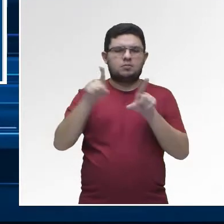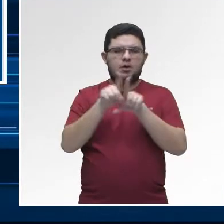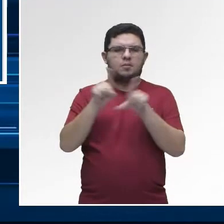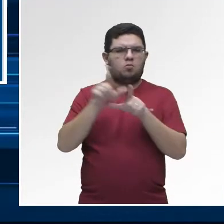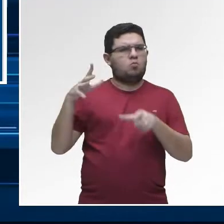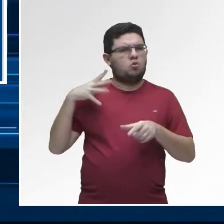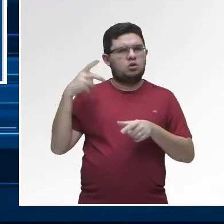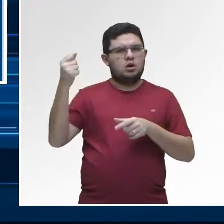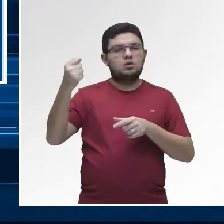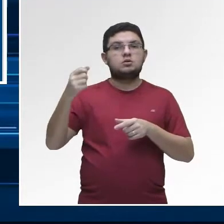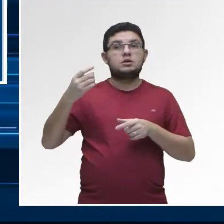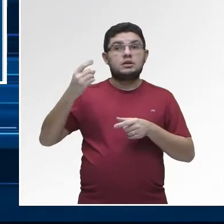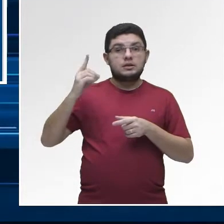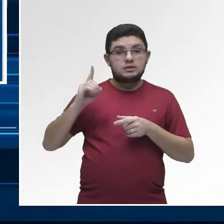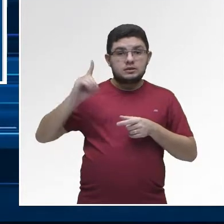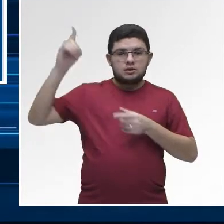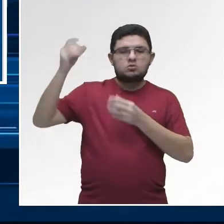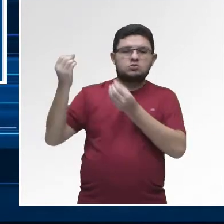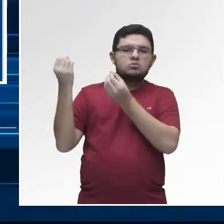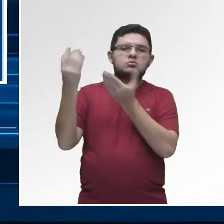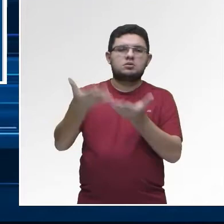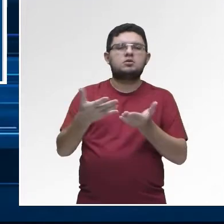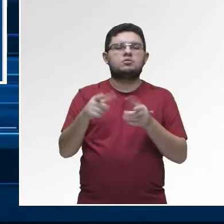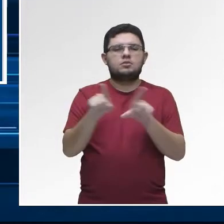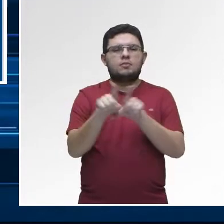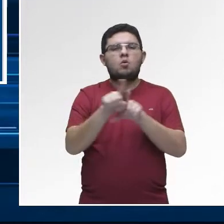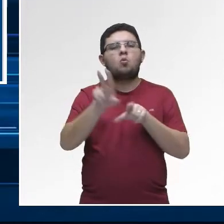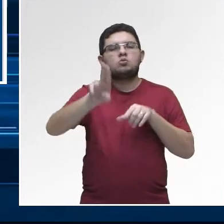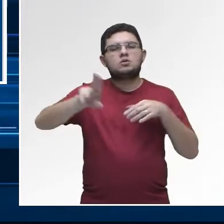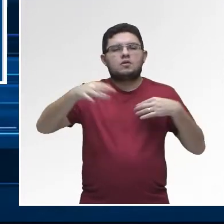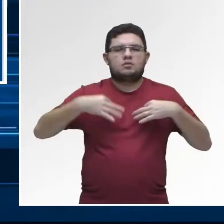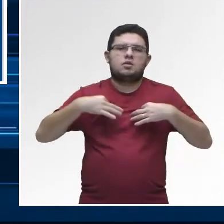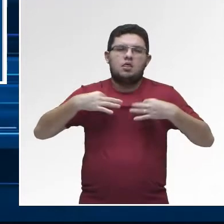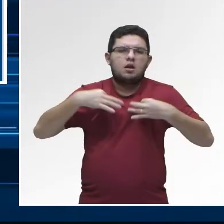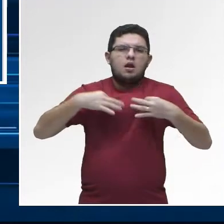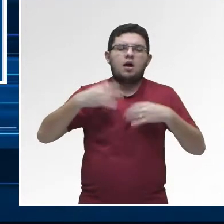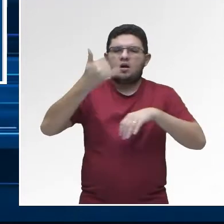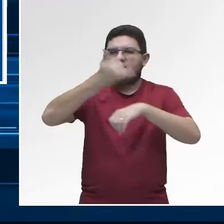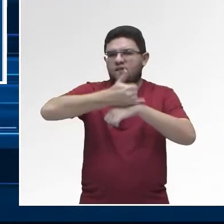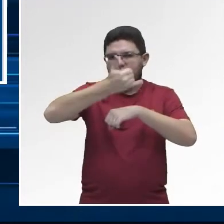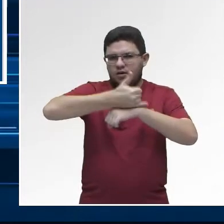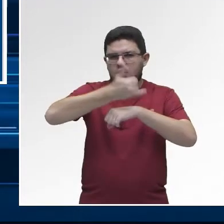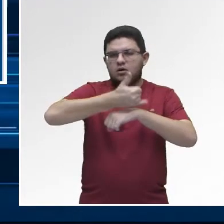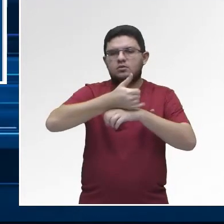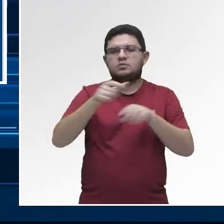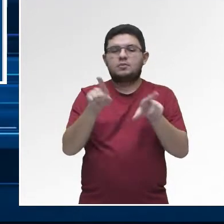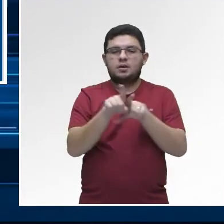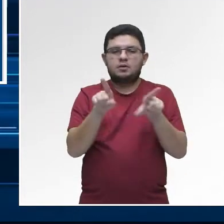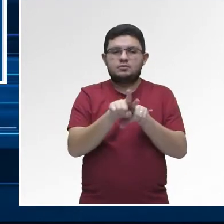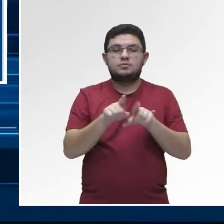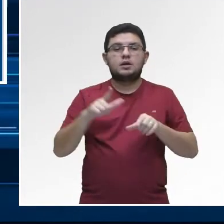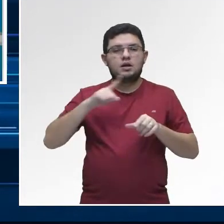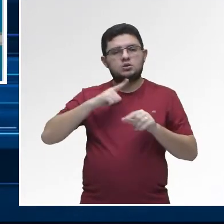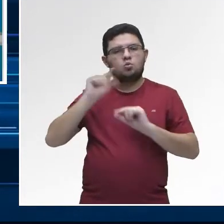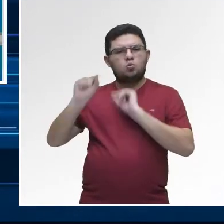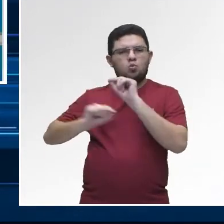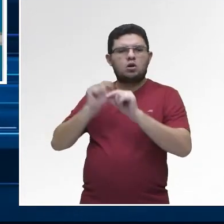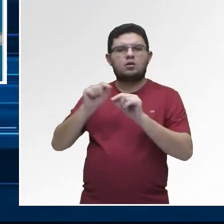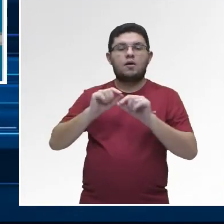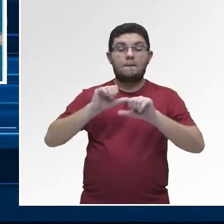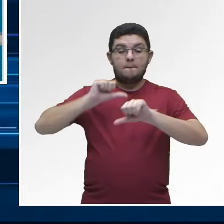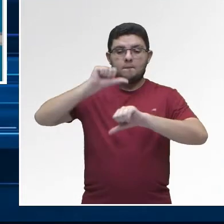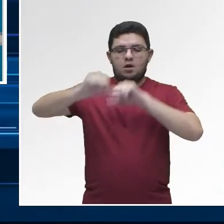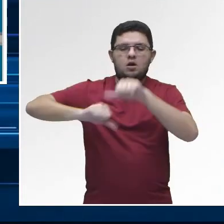De armaduras. Tinha todo um ritual, né? Para você se tornar um cavaleiro.